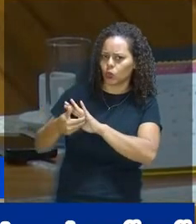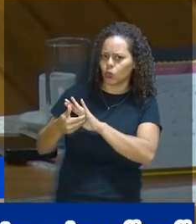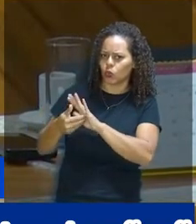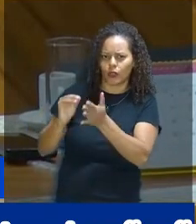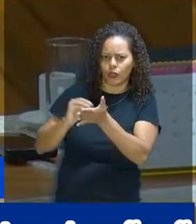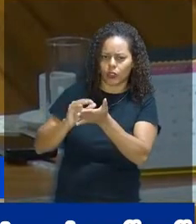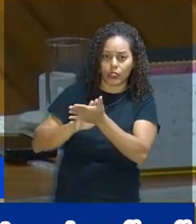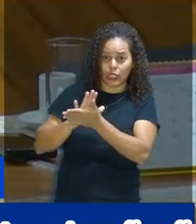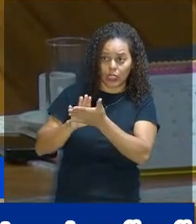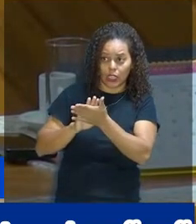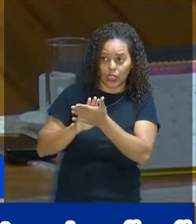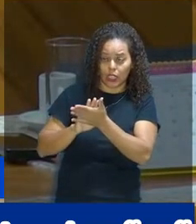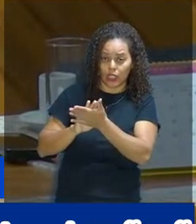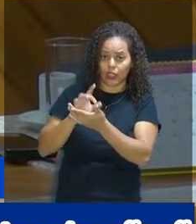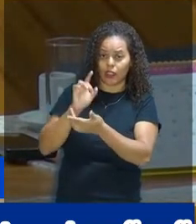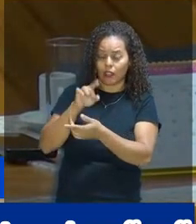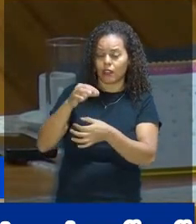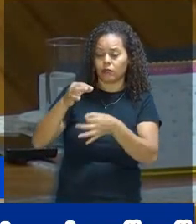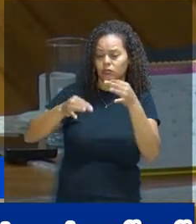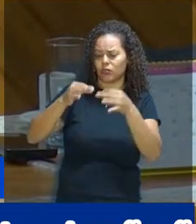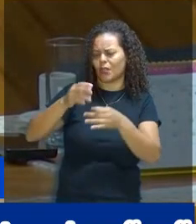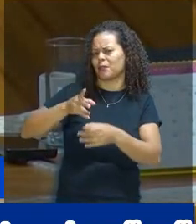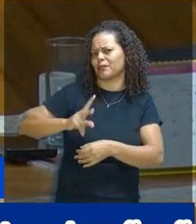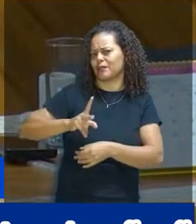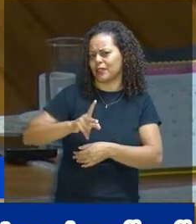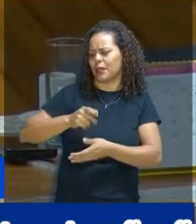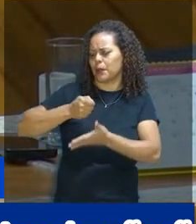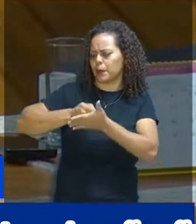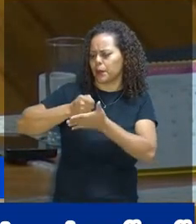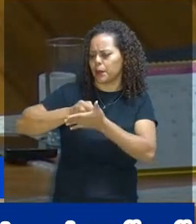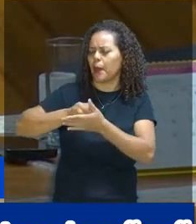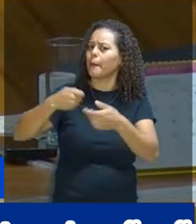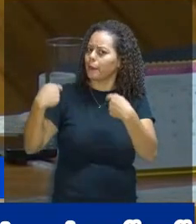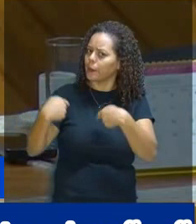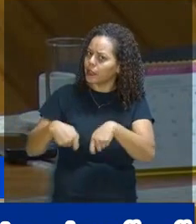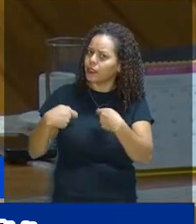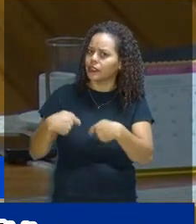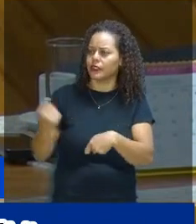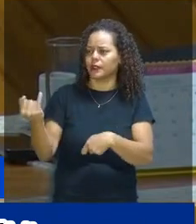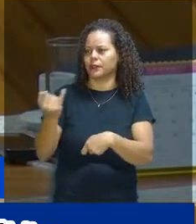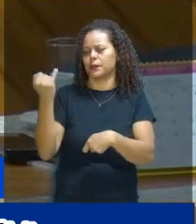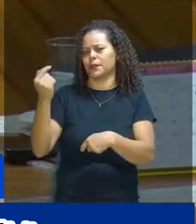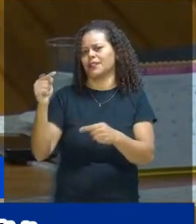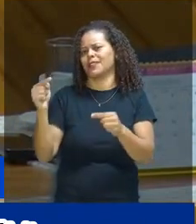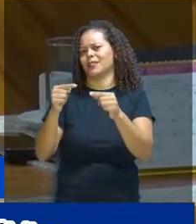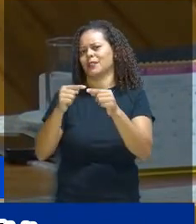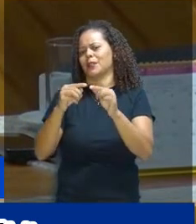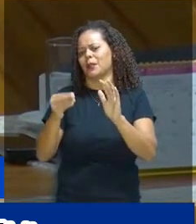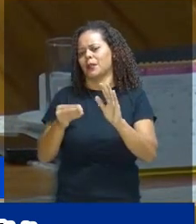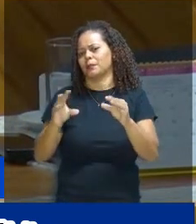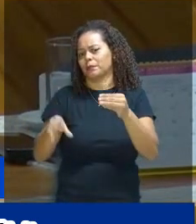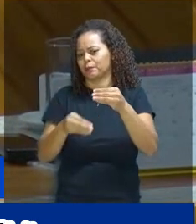julgado sempre, de que esse detalhamento, essas exigências, elas não são, na verdade,